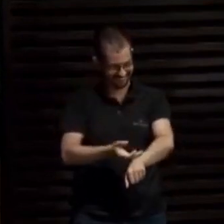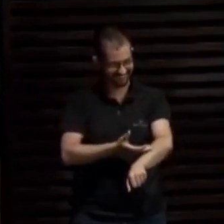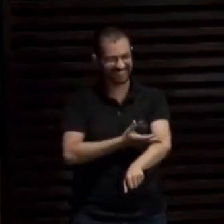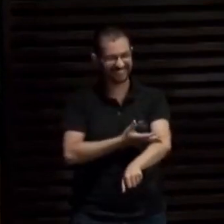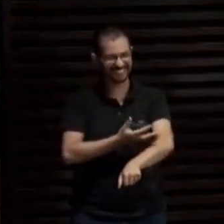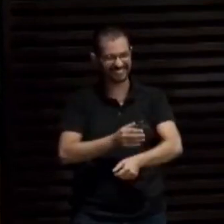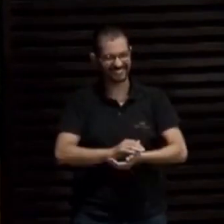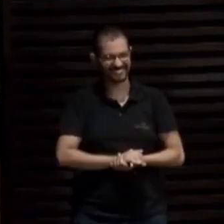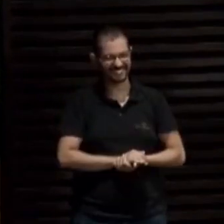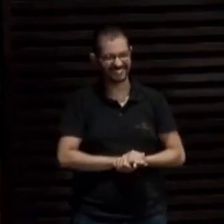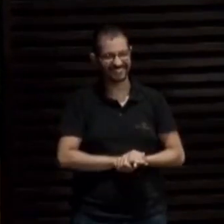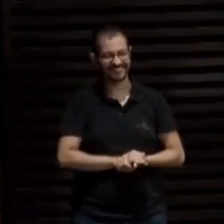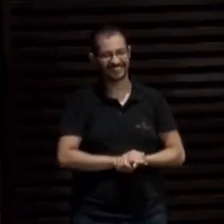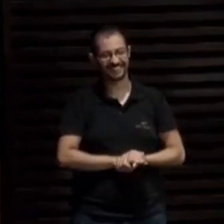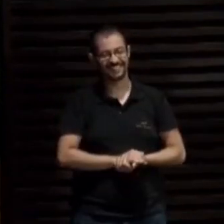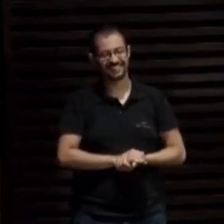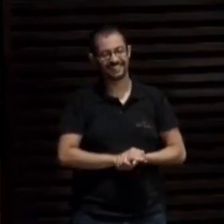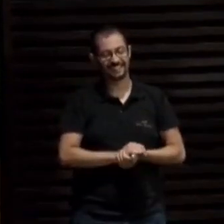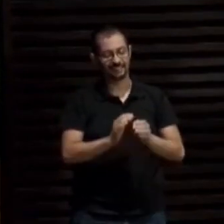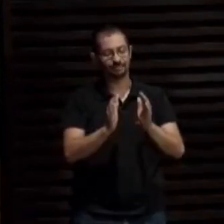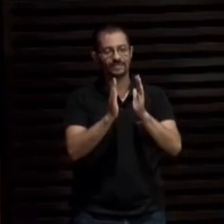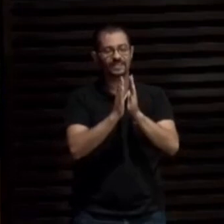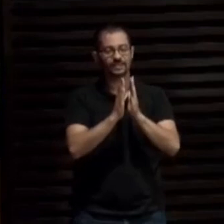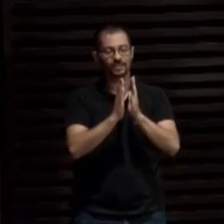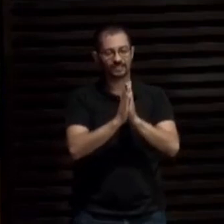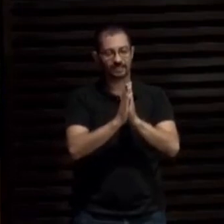por 17 vezes,